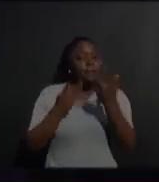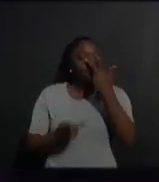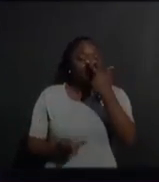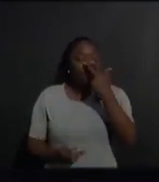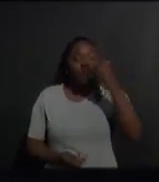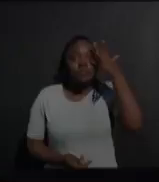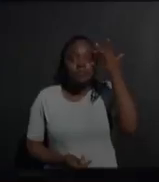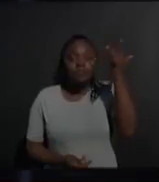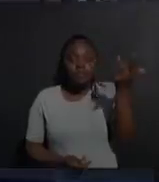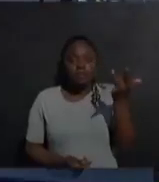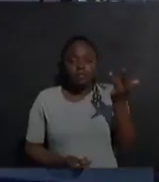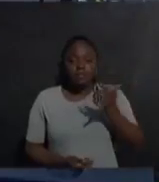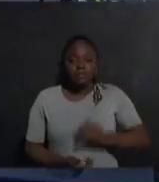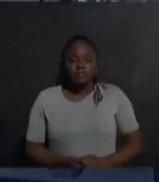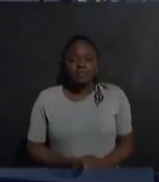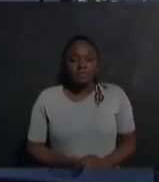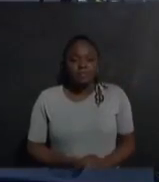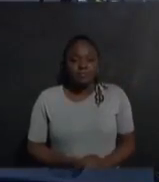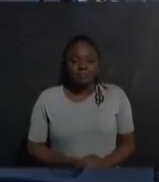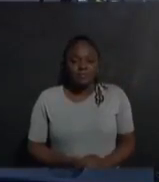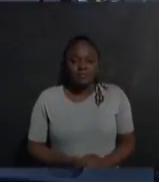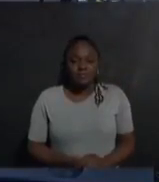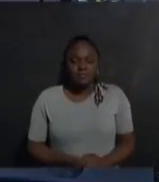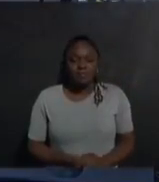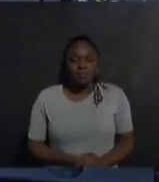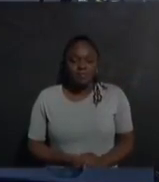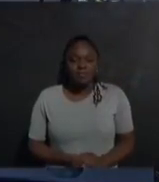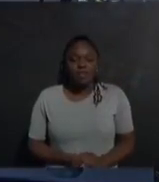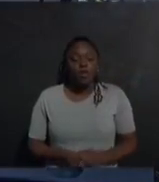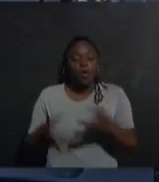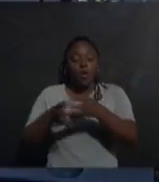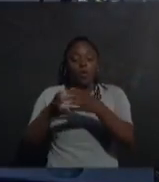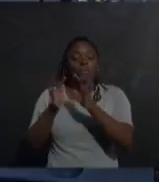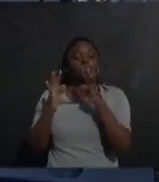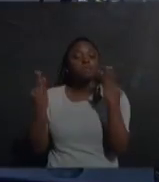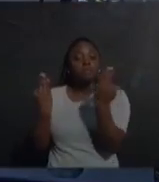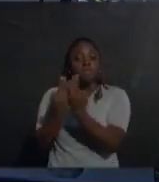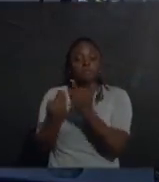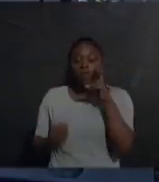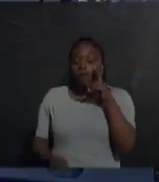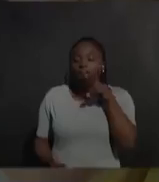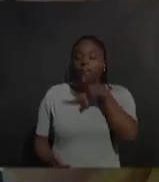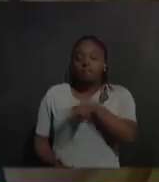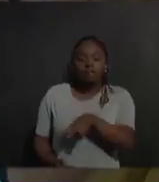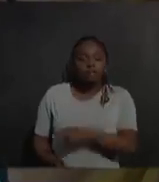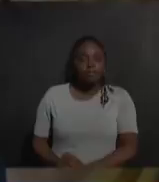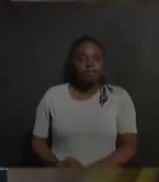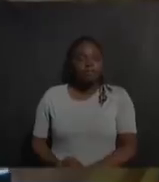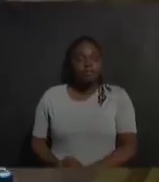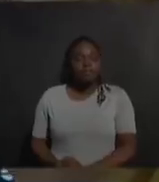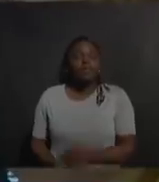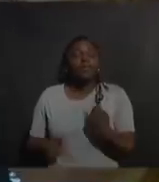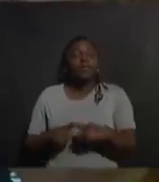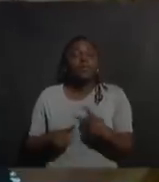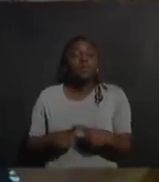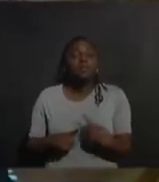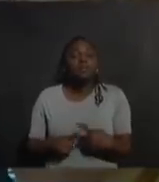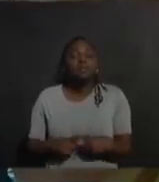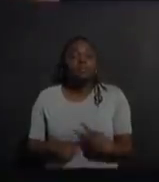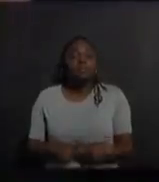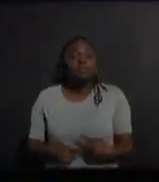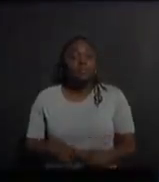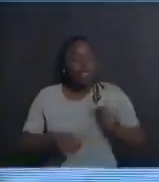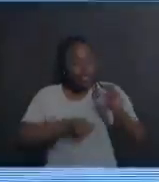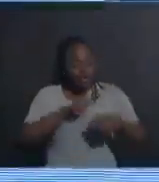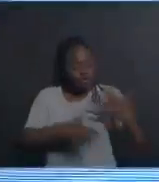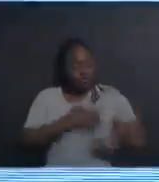amanhã. Quer que eu prove? Entra no grupo de sua família agora. Olha as postagens lá. Por quê? Porque é